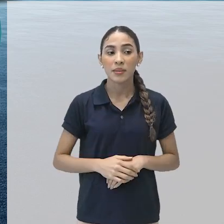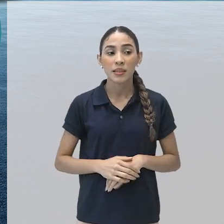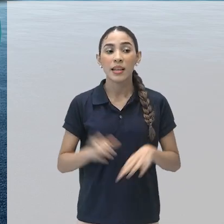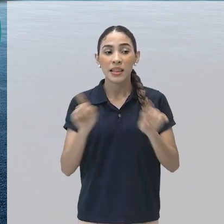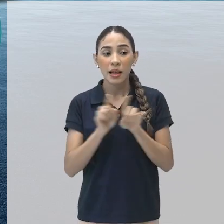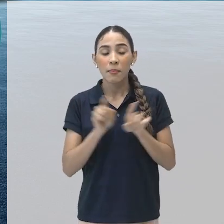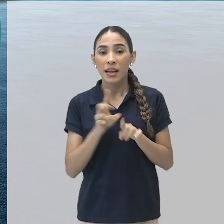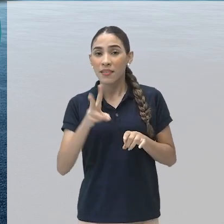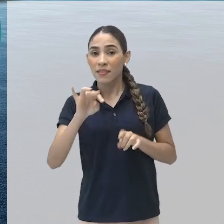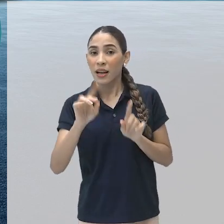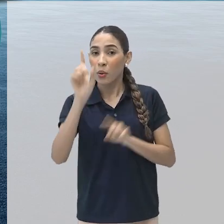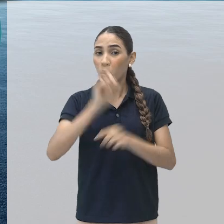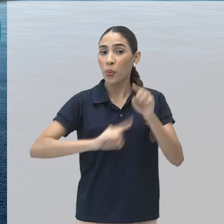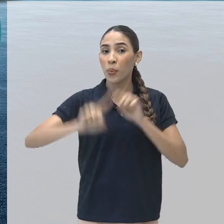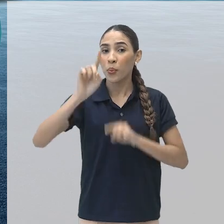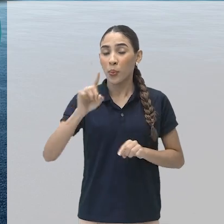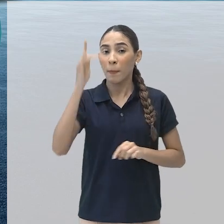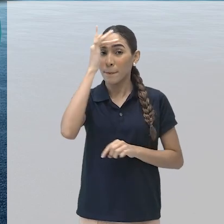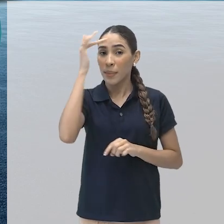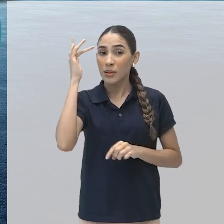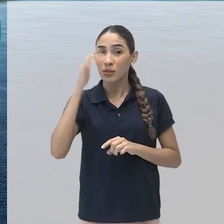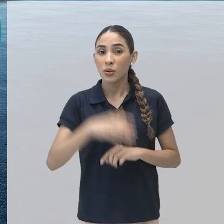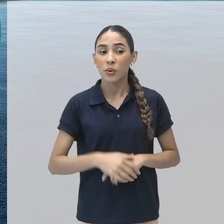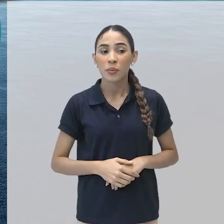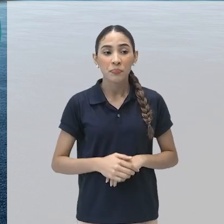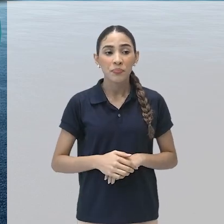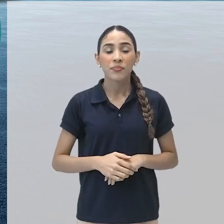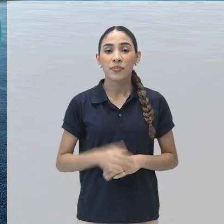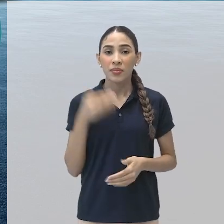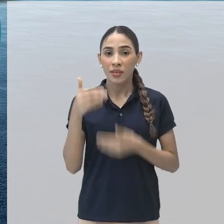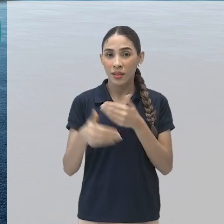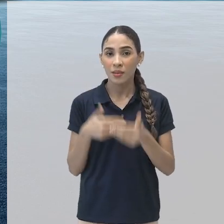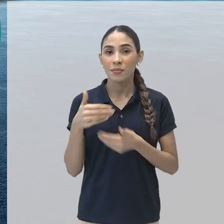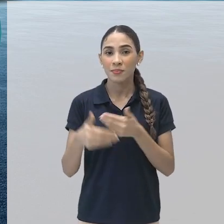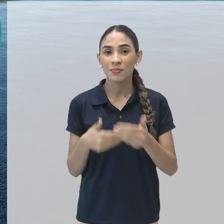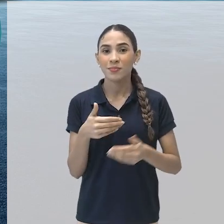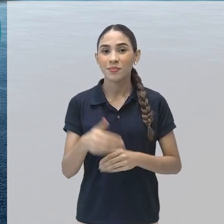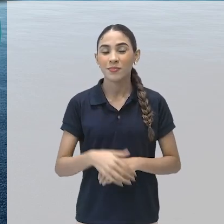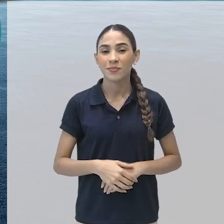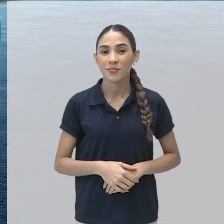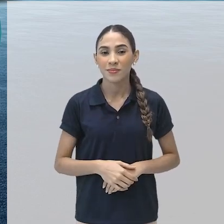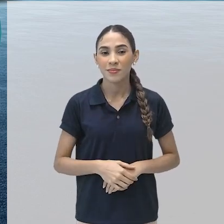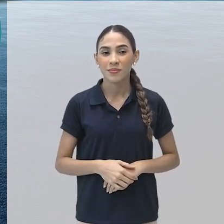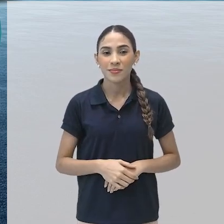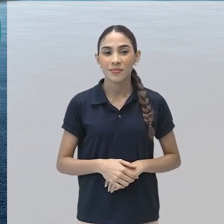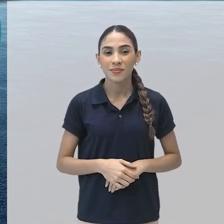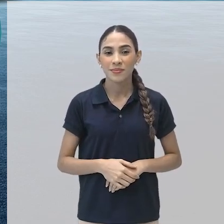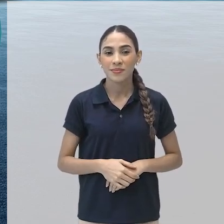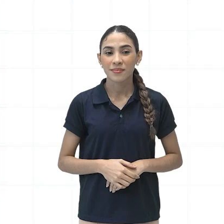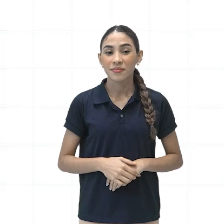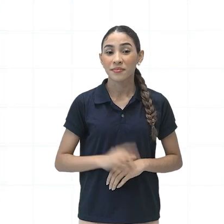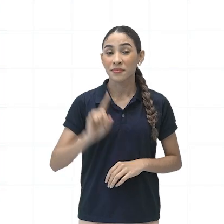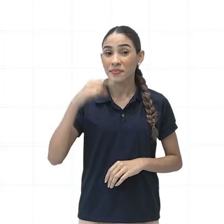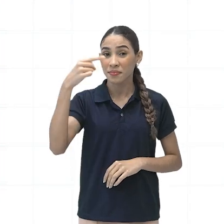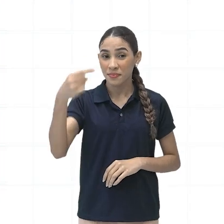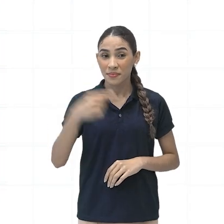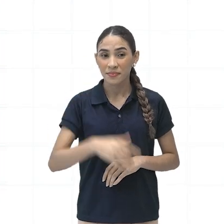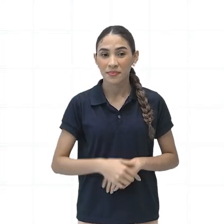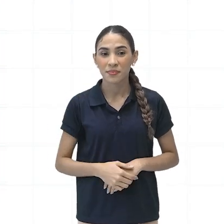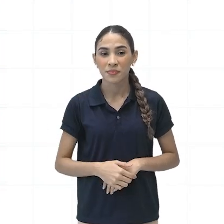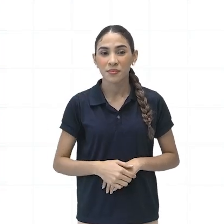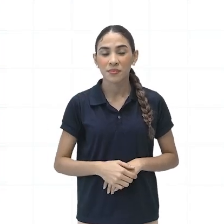ela vai transformando essa pessoa no decorrer da sua prática. Próximo